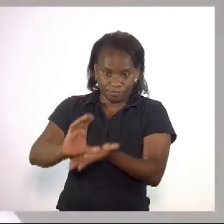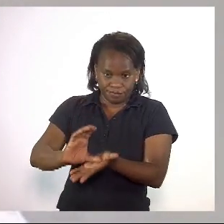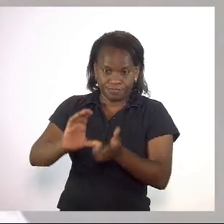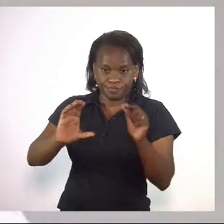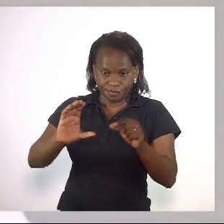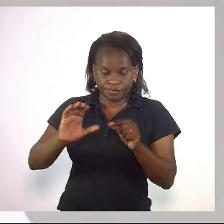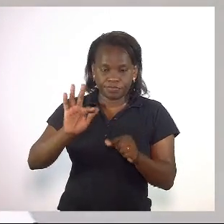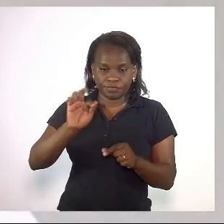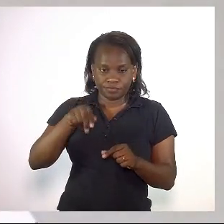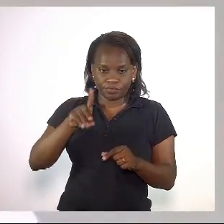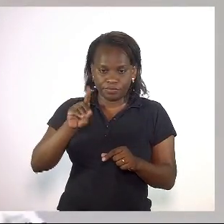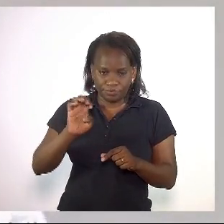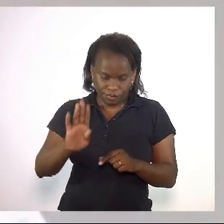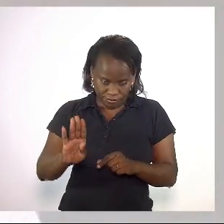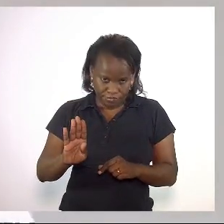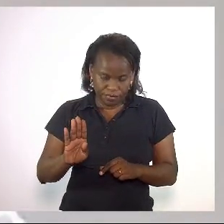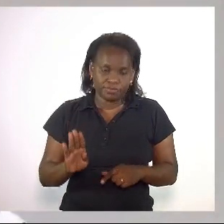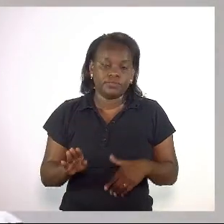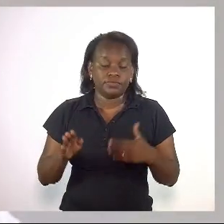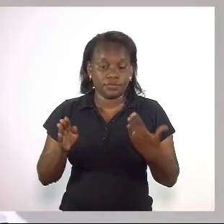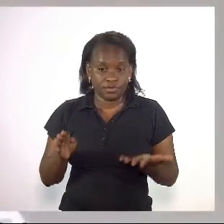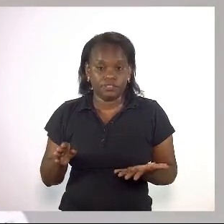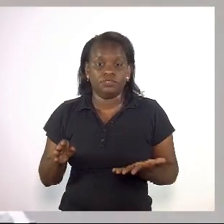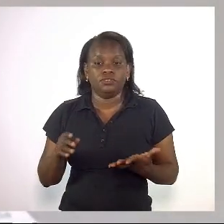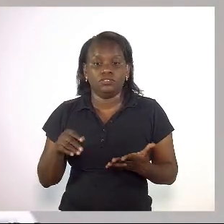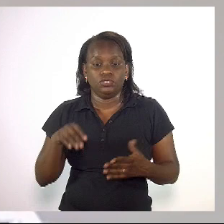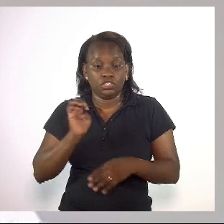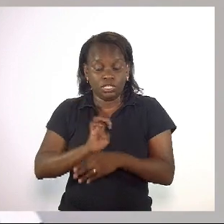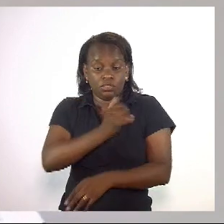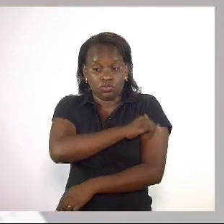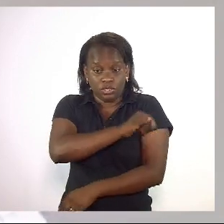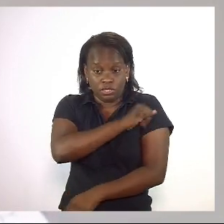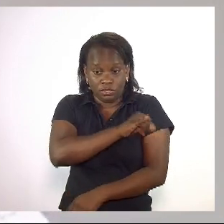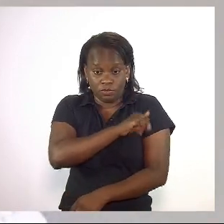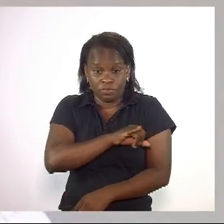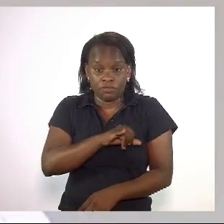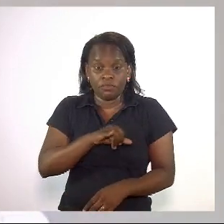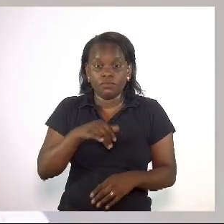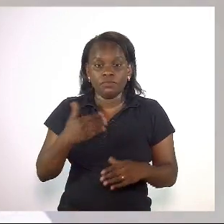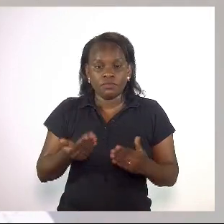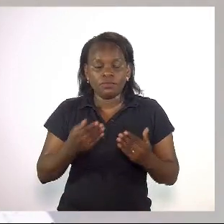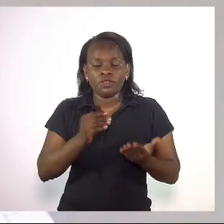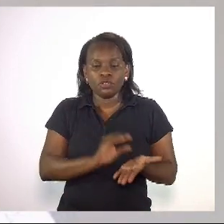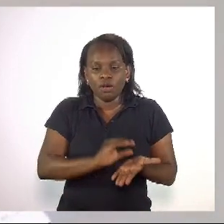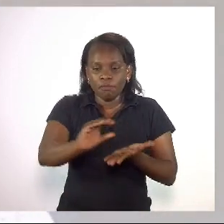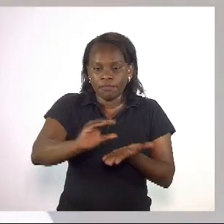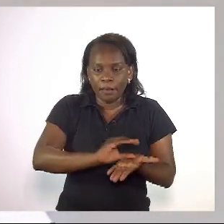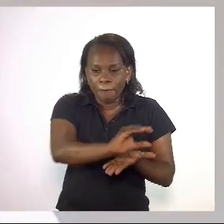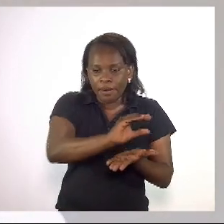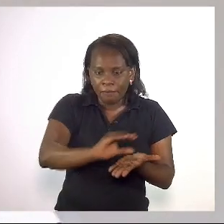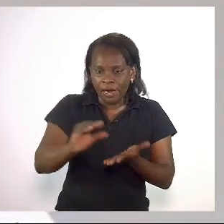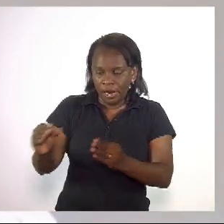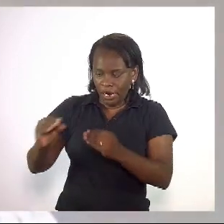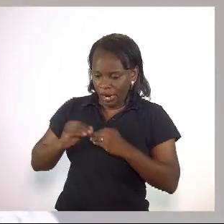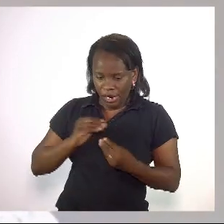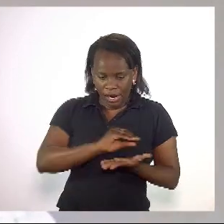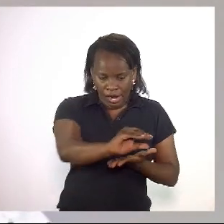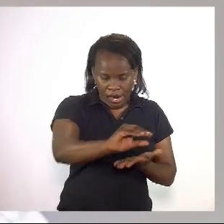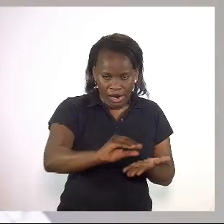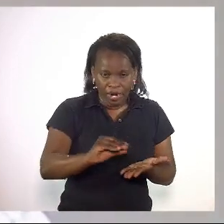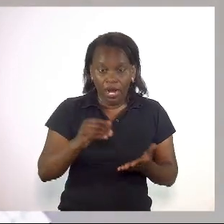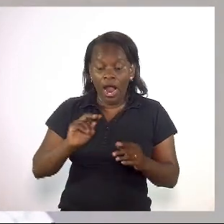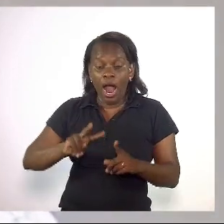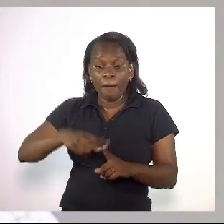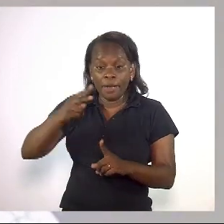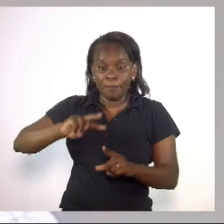ao Fundeb. Dessa forma, dado que o Estado do Rio de Janeiro é um repassador de Fundeb, aumenta a